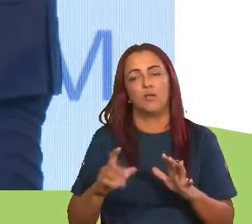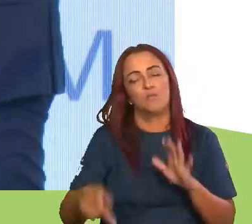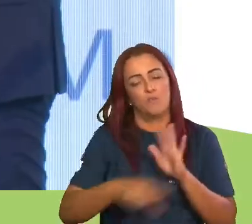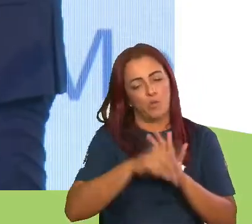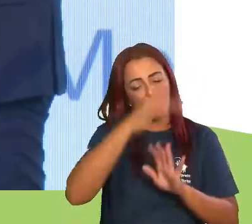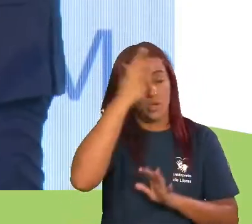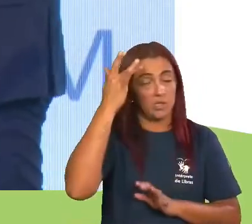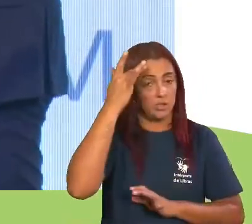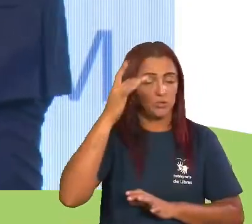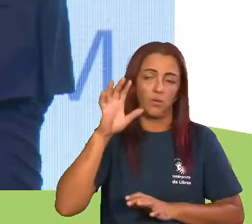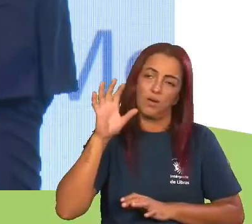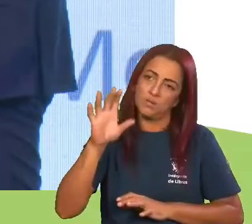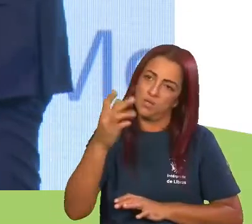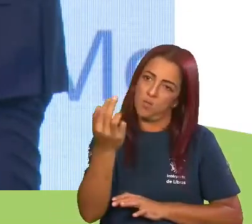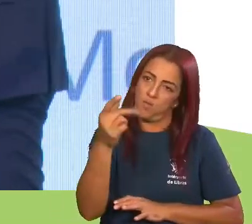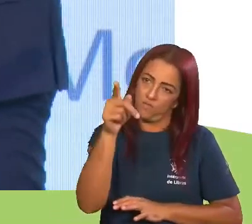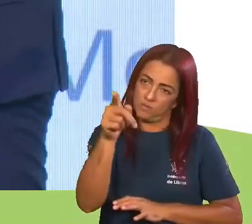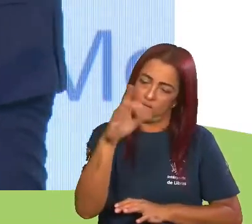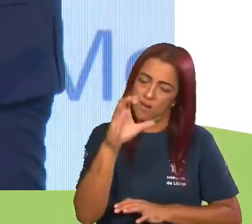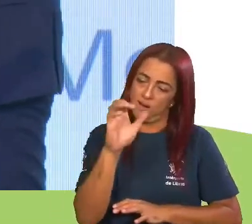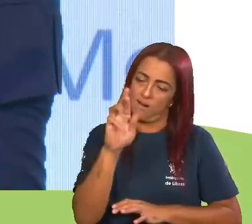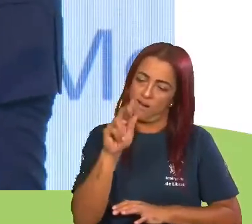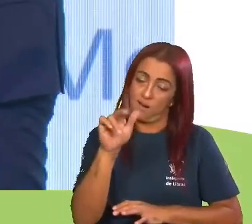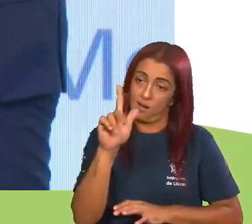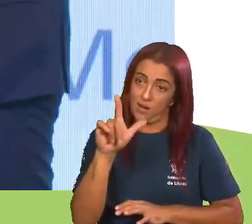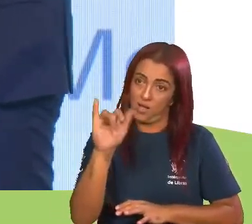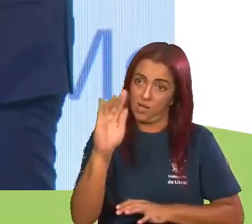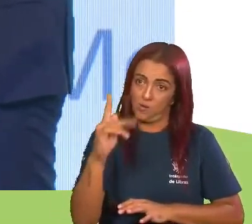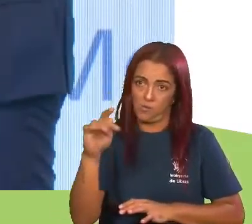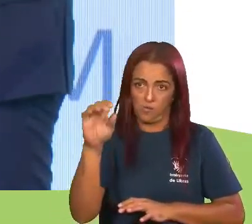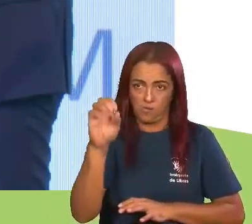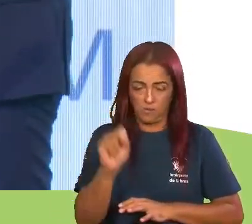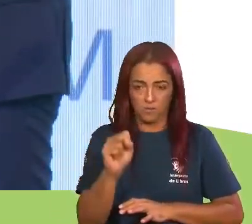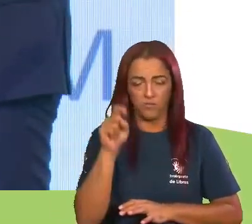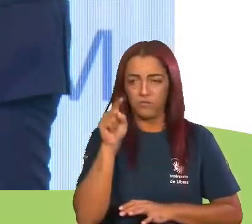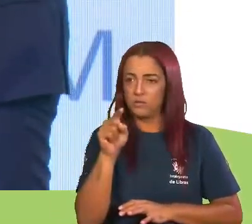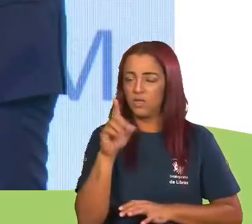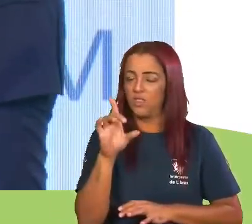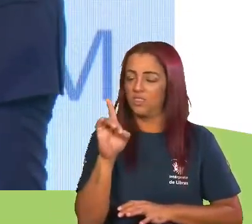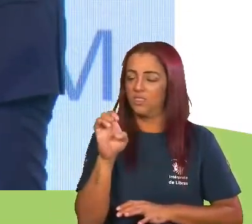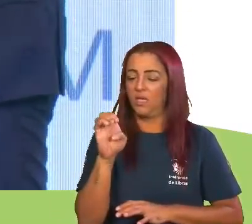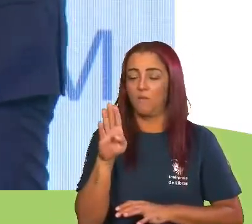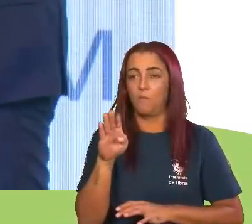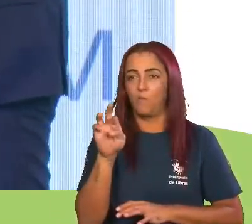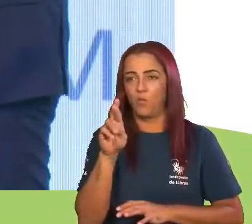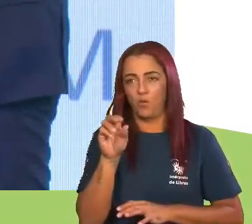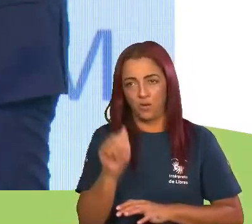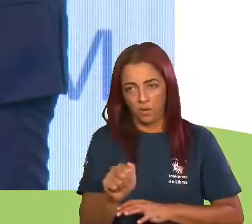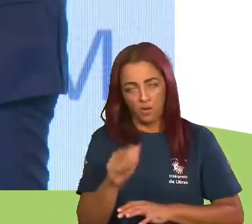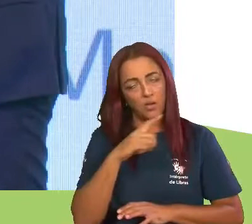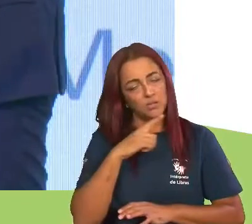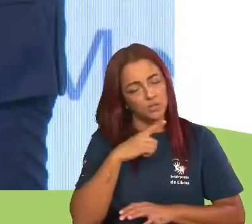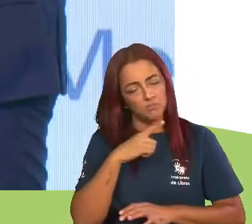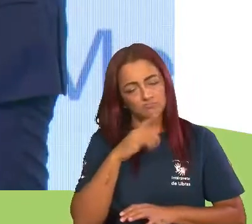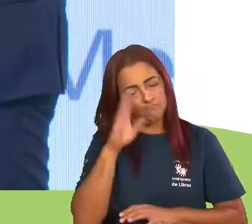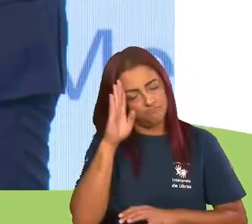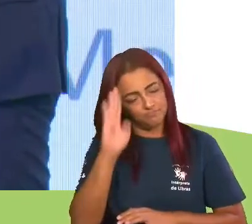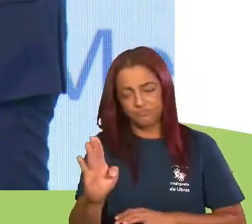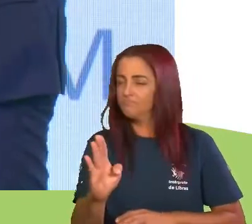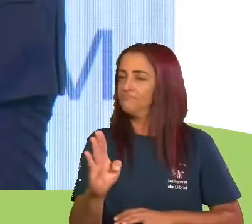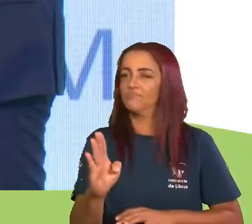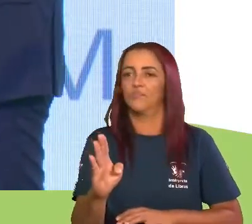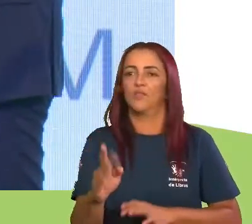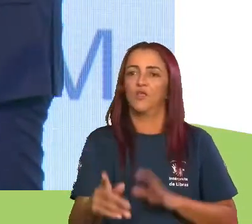como você, Carlinho, como você, Débora, são a chave, são os players principais